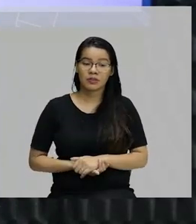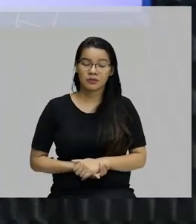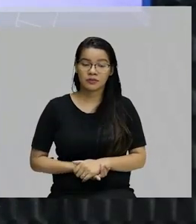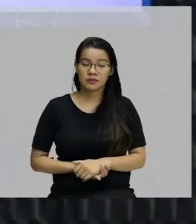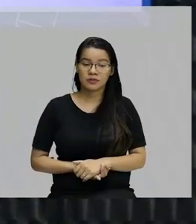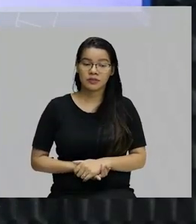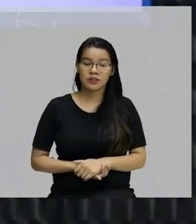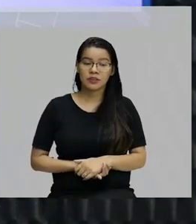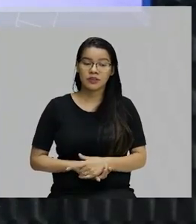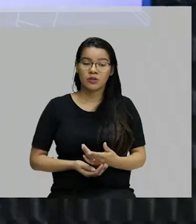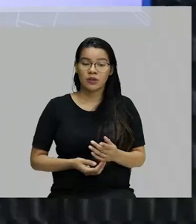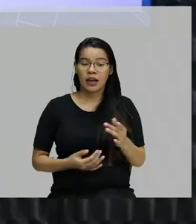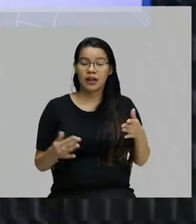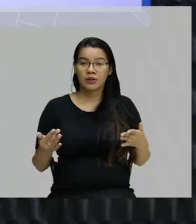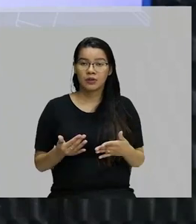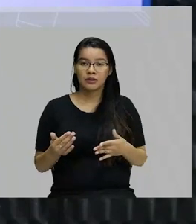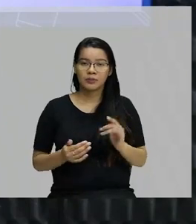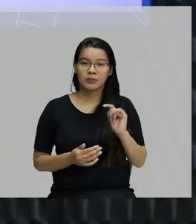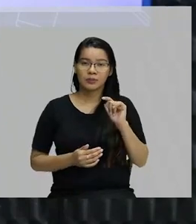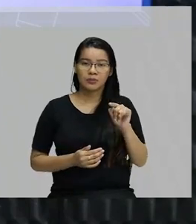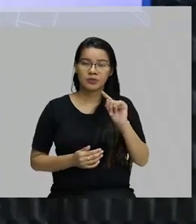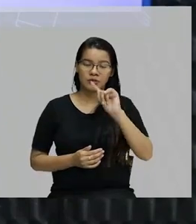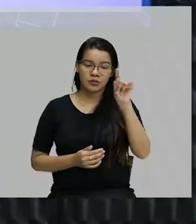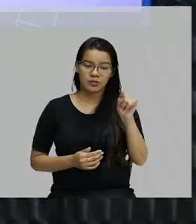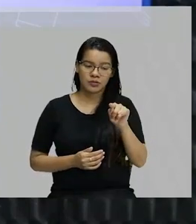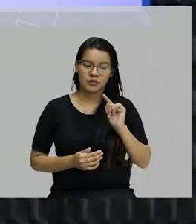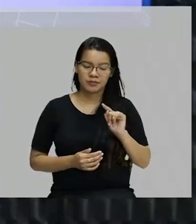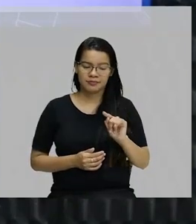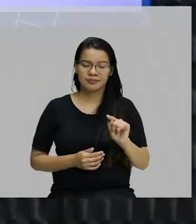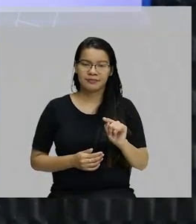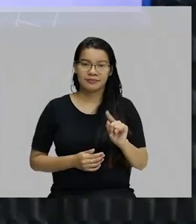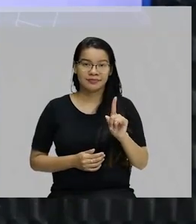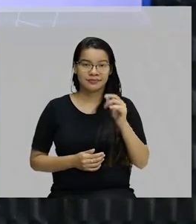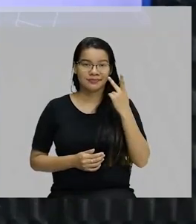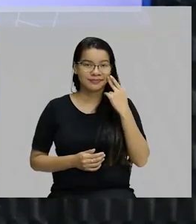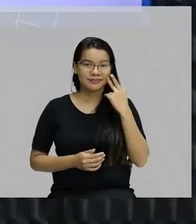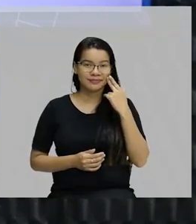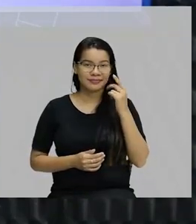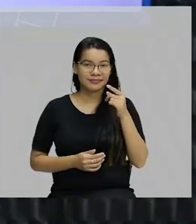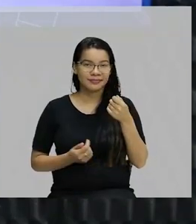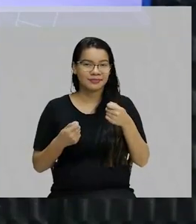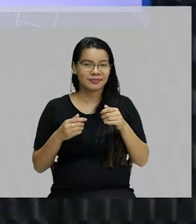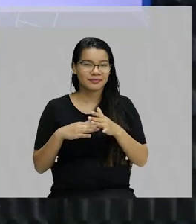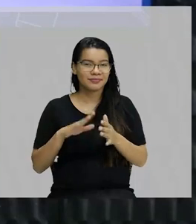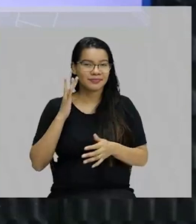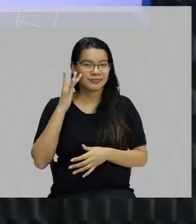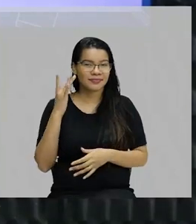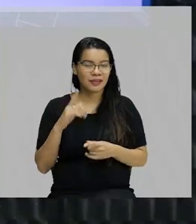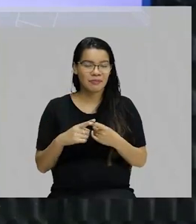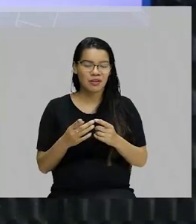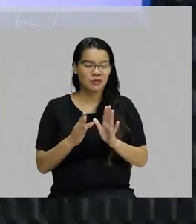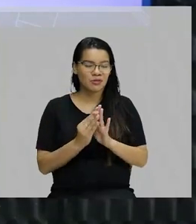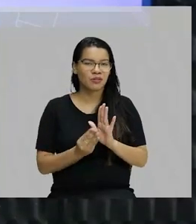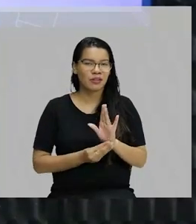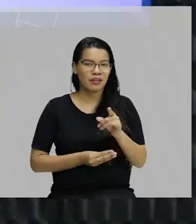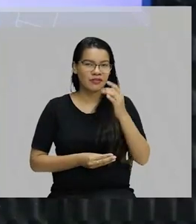de interrogação Então vamos lá para o ponto de interrogação muito comum né turma vocês podem até achar ah professora mas é muito fácil esse conteúdo né